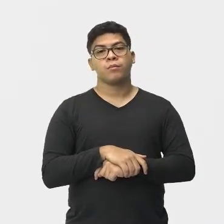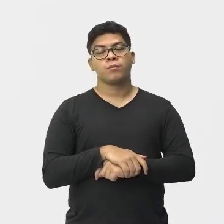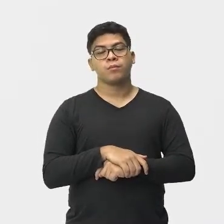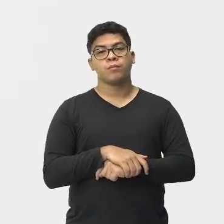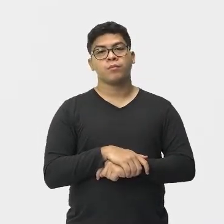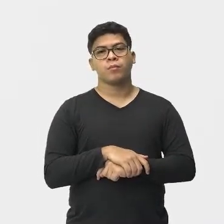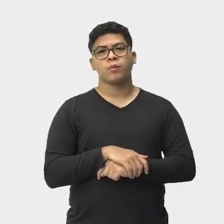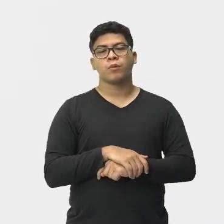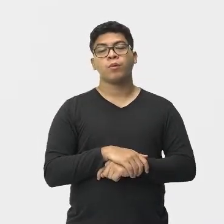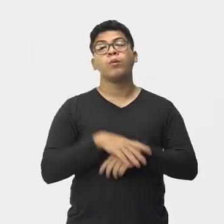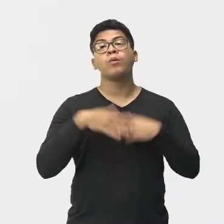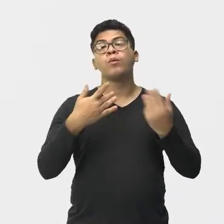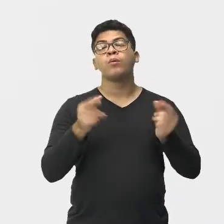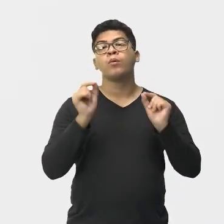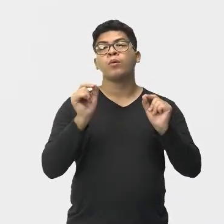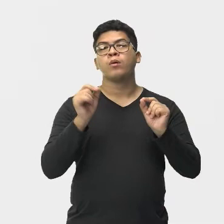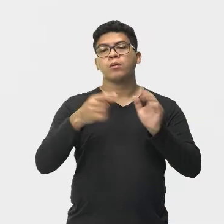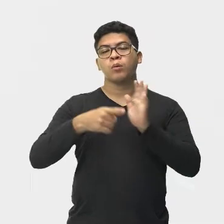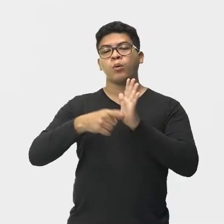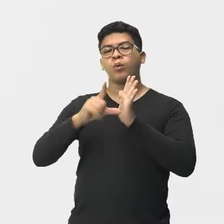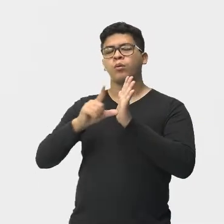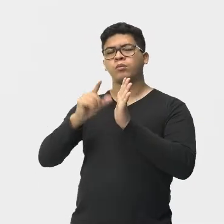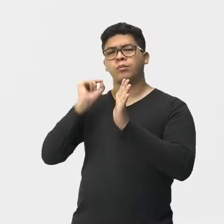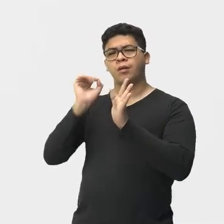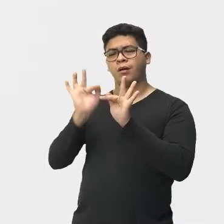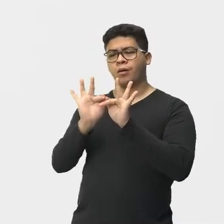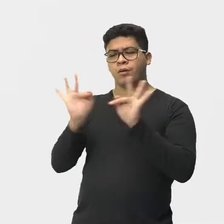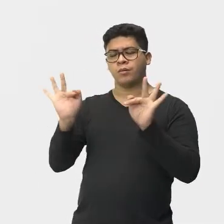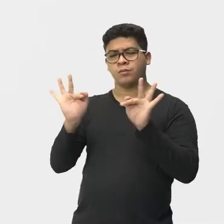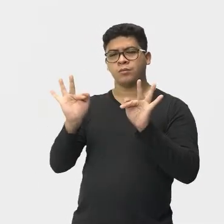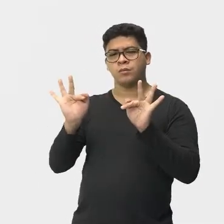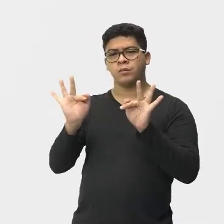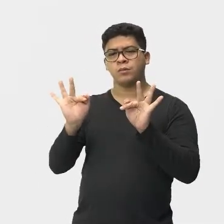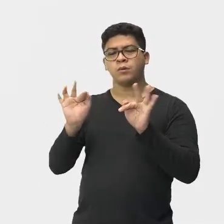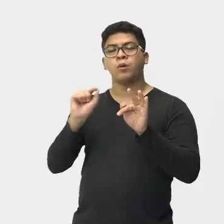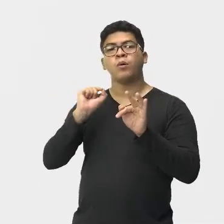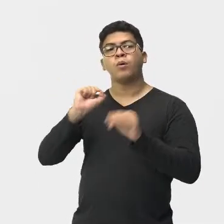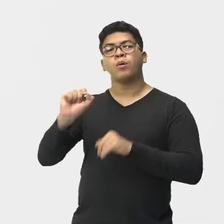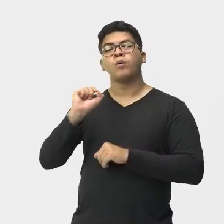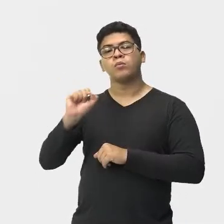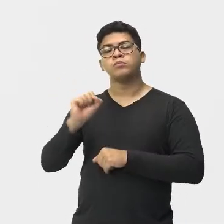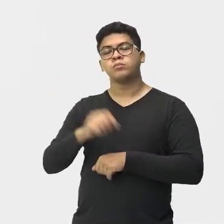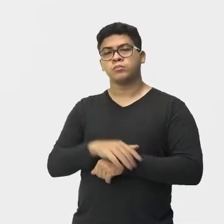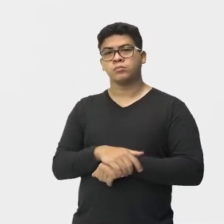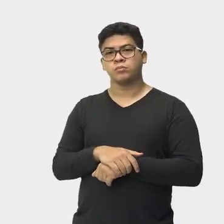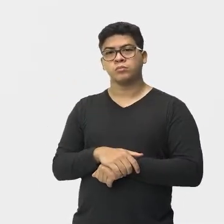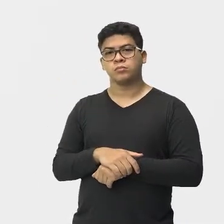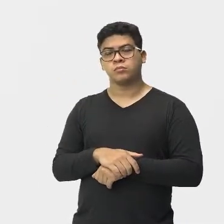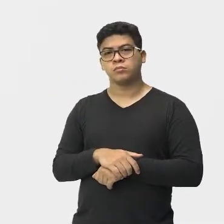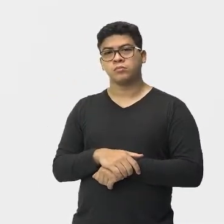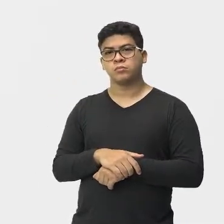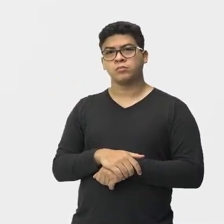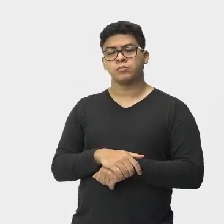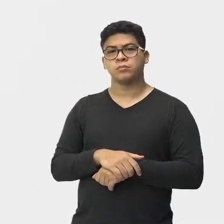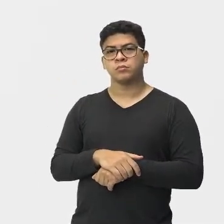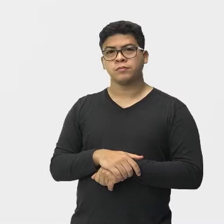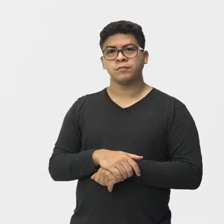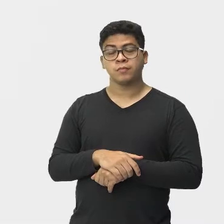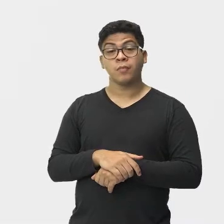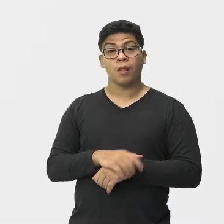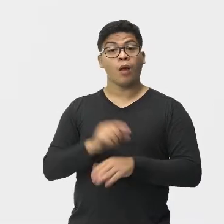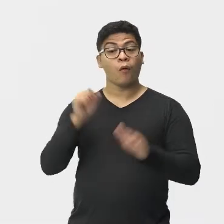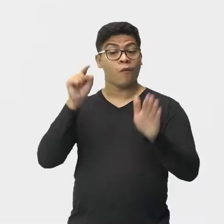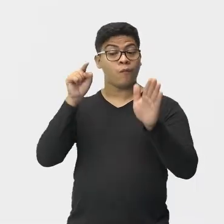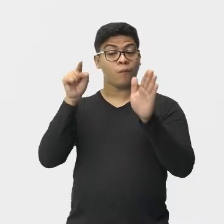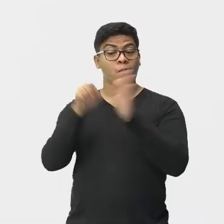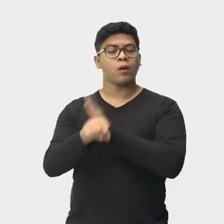queremos nosotros? Ainda é aquela frase que nós vimos, queremos la creación de una universidad. Então, eu faço a